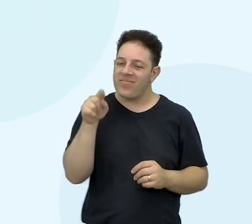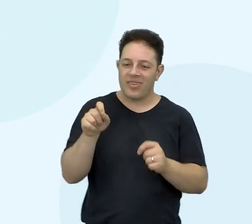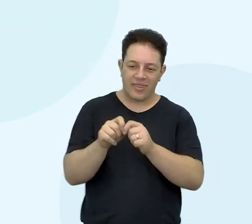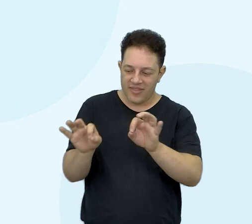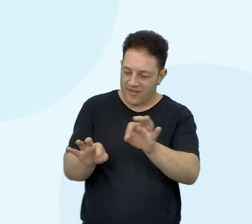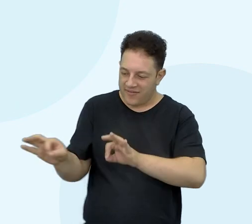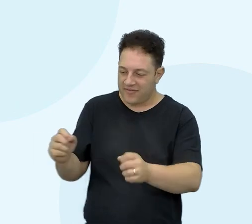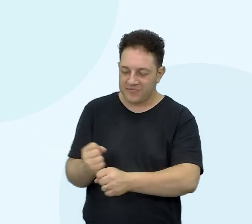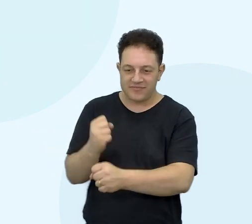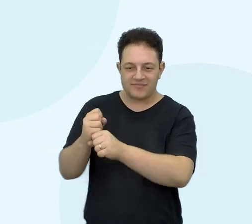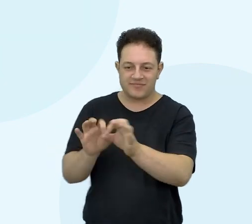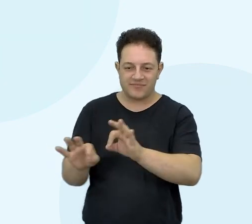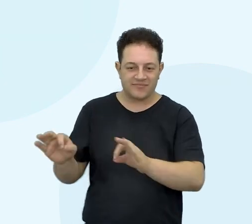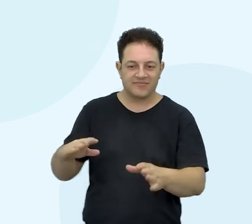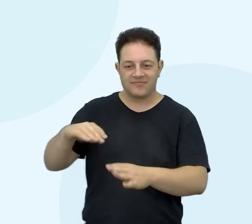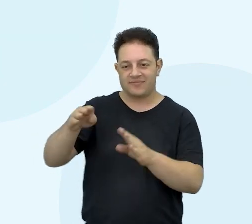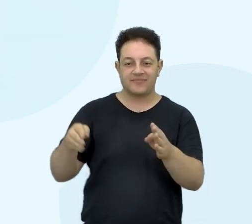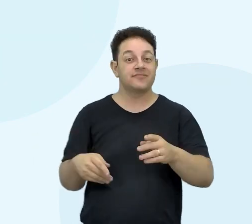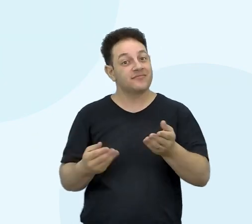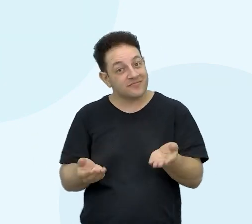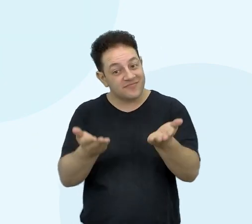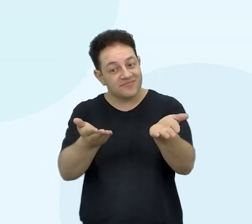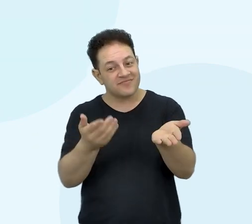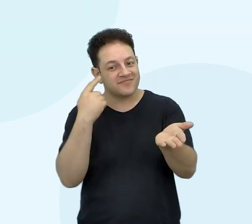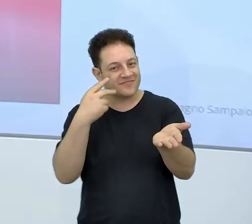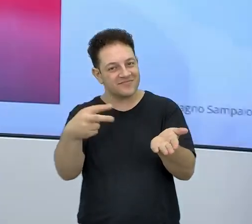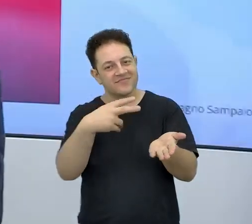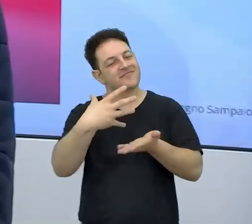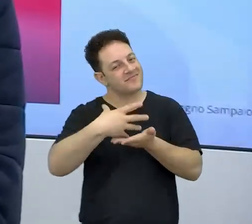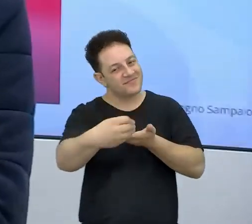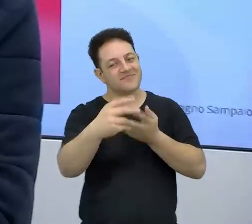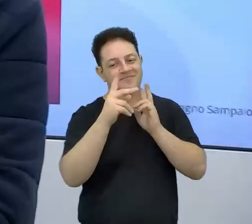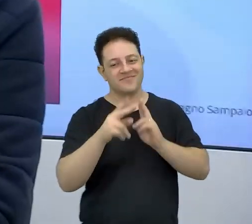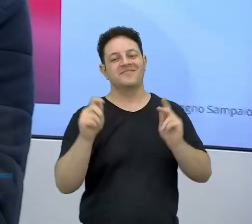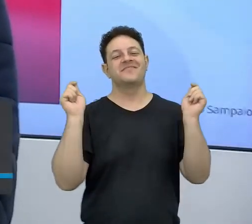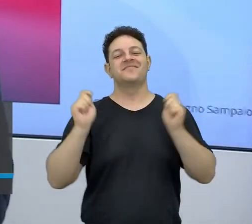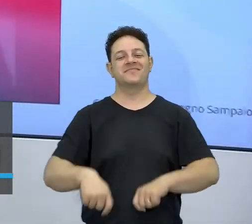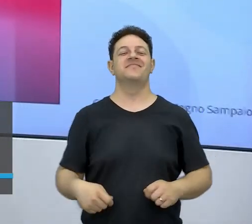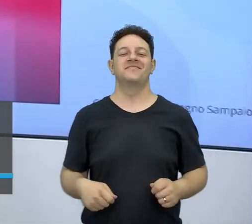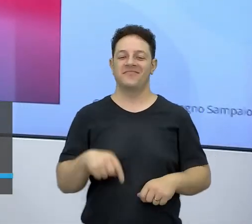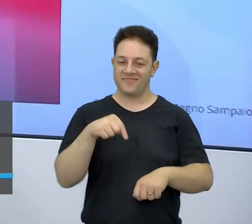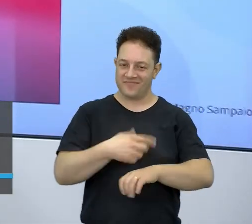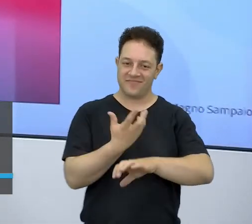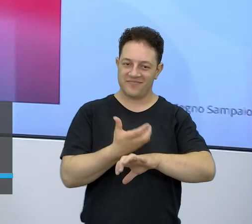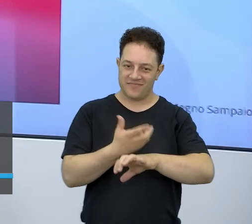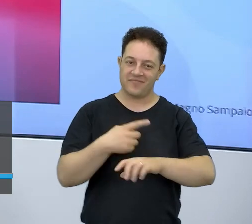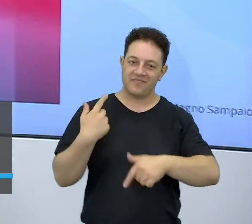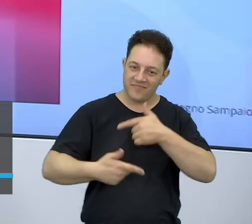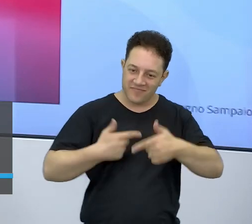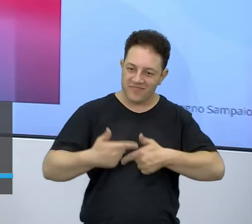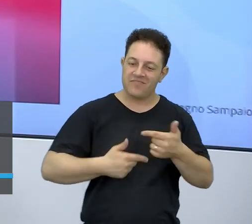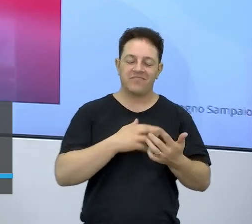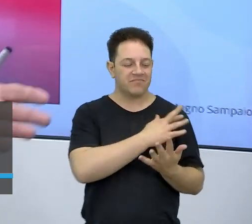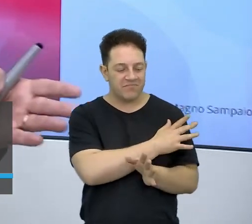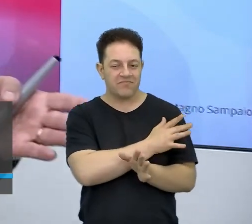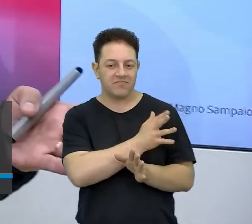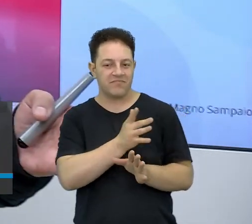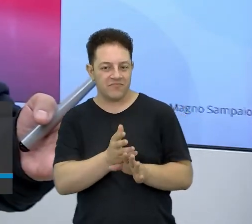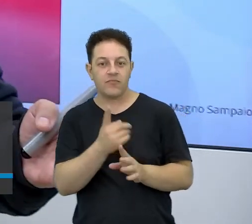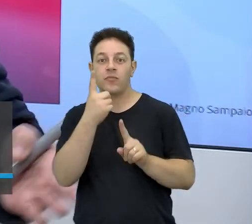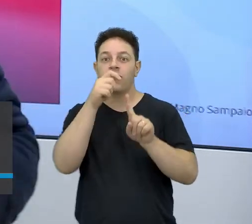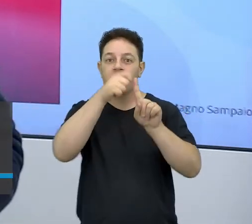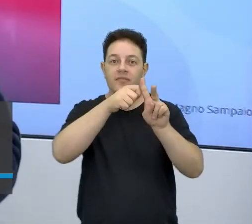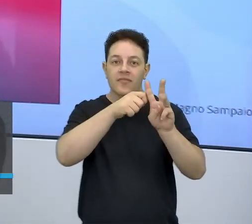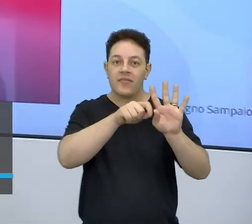gente desenvolveu aqui para você, juntos aqui nesse componente que a gente trabalhou durante aí um